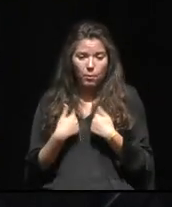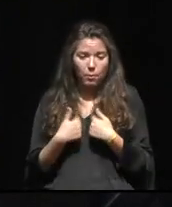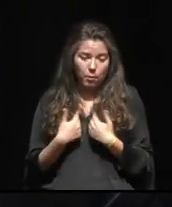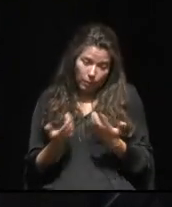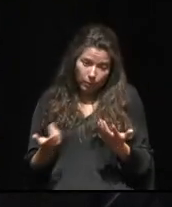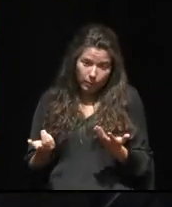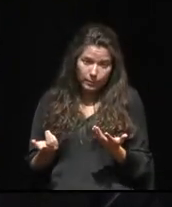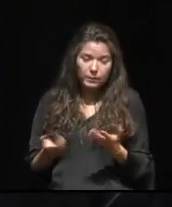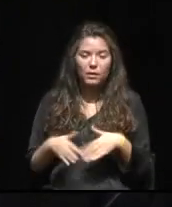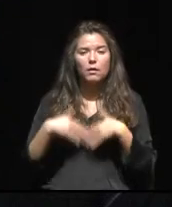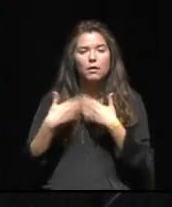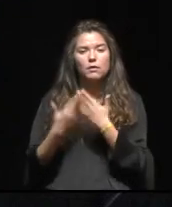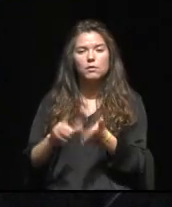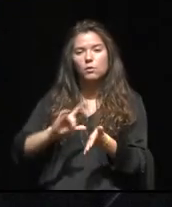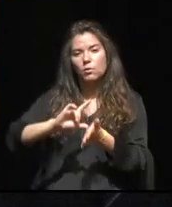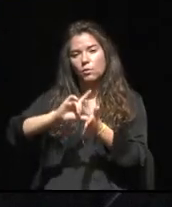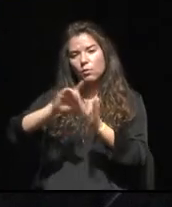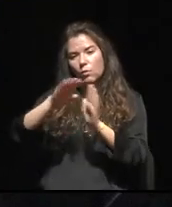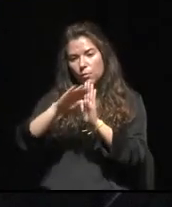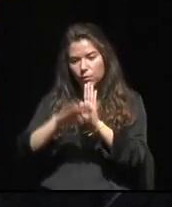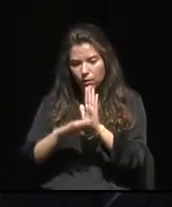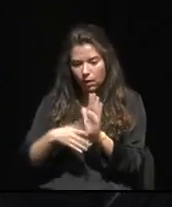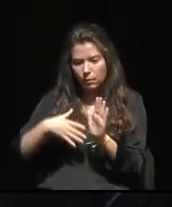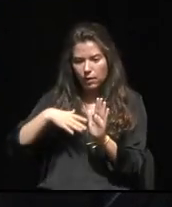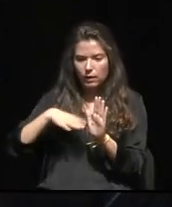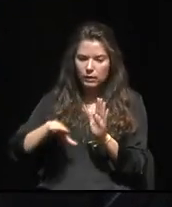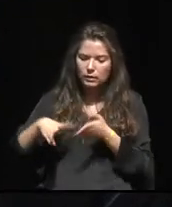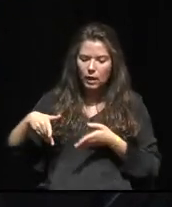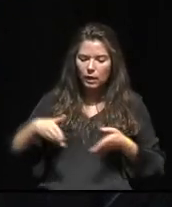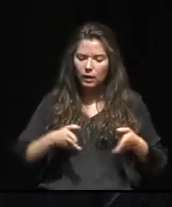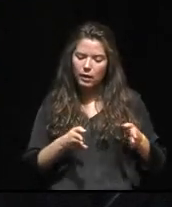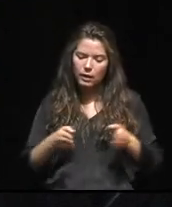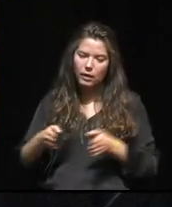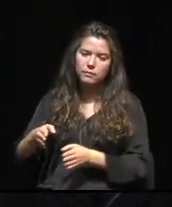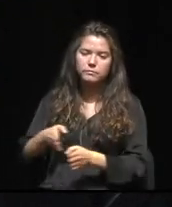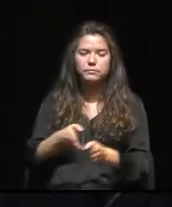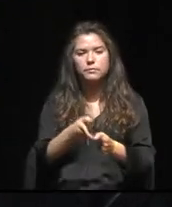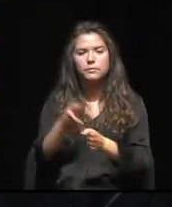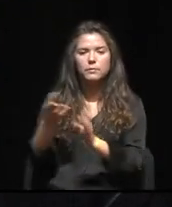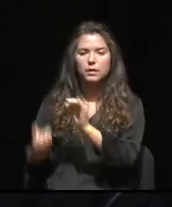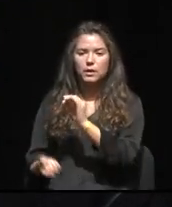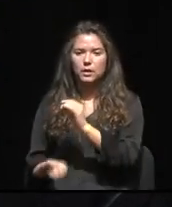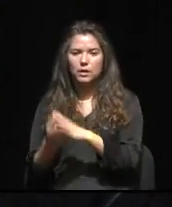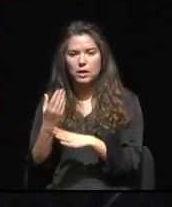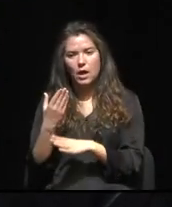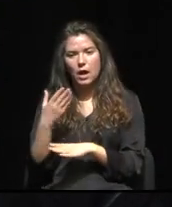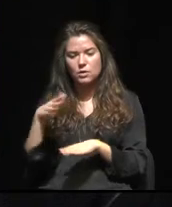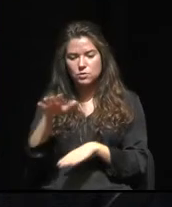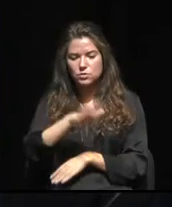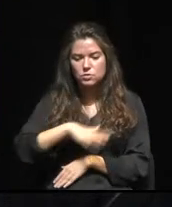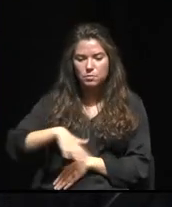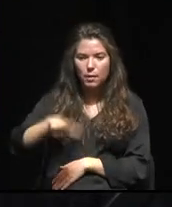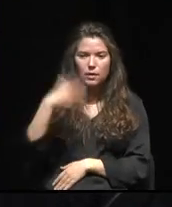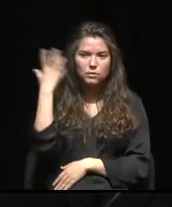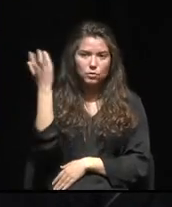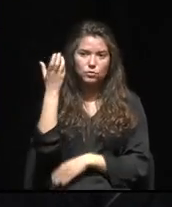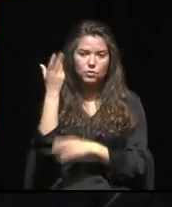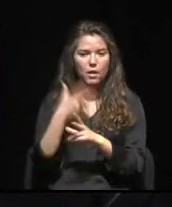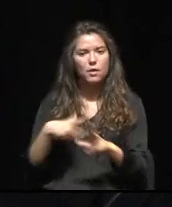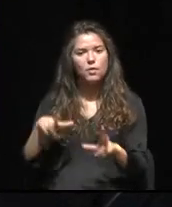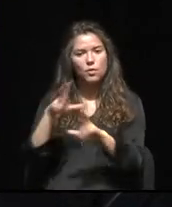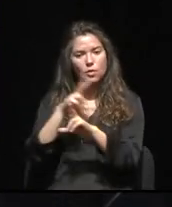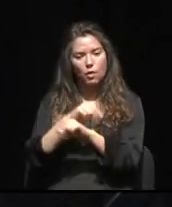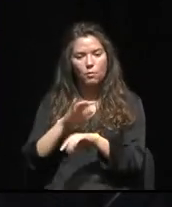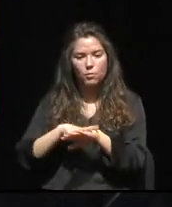efeito o programa pretendeu constituir-se como um roteiro para a criação ou inclusão de nossos espaços culturais através da gestão